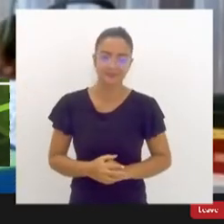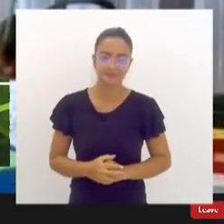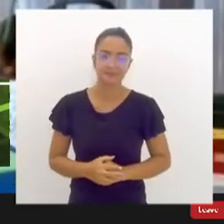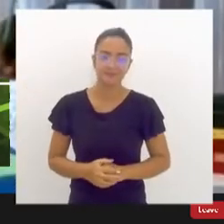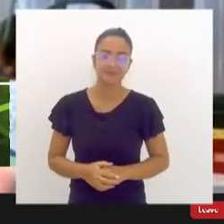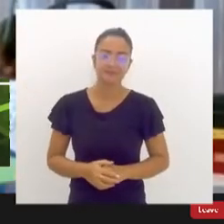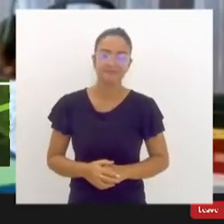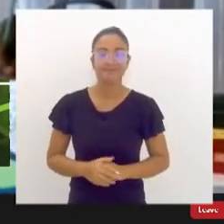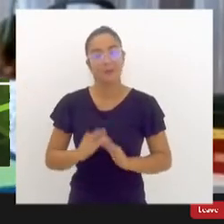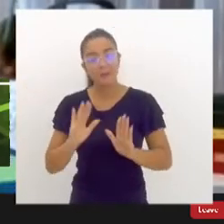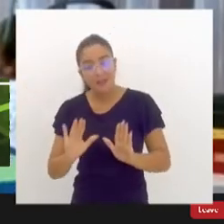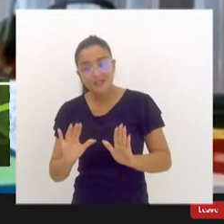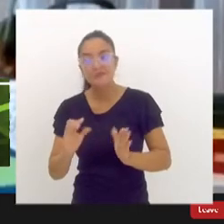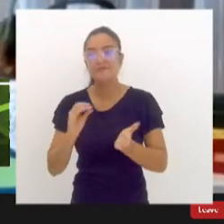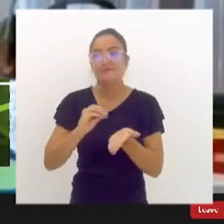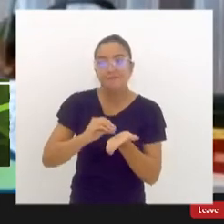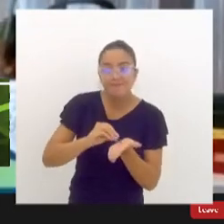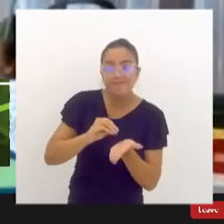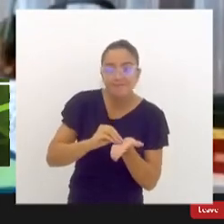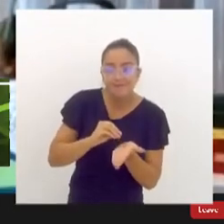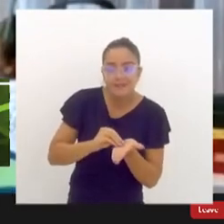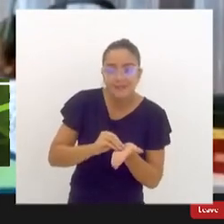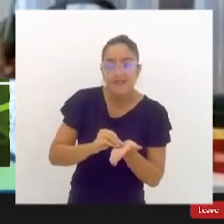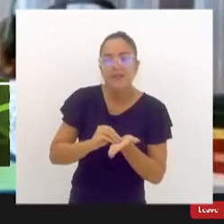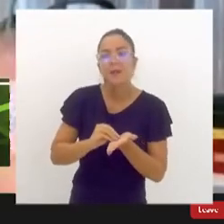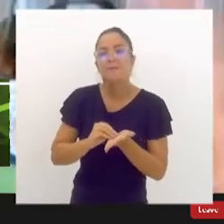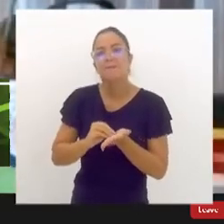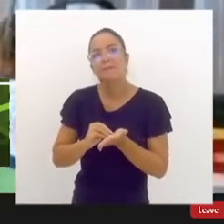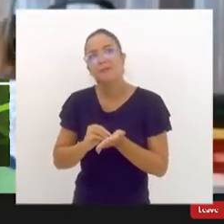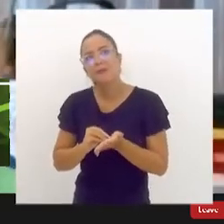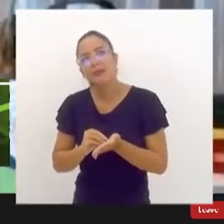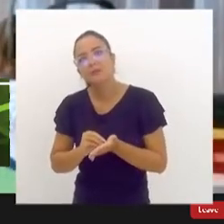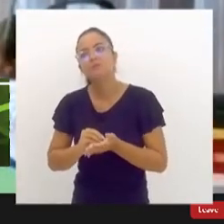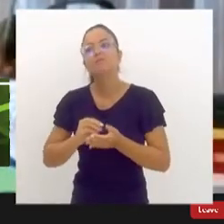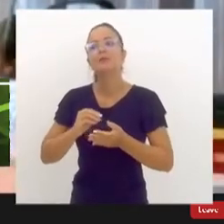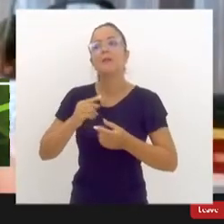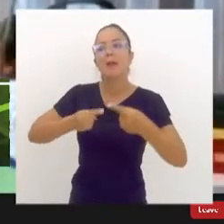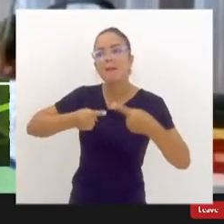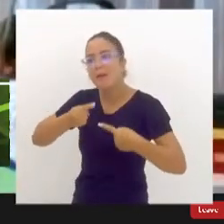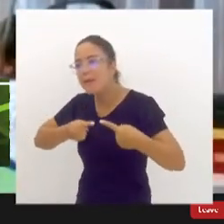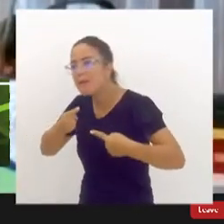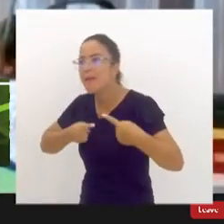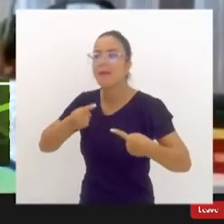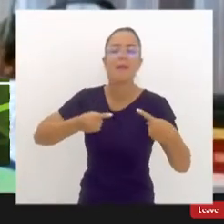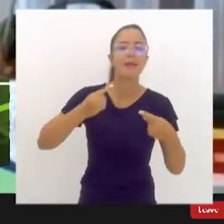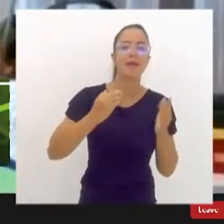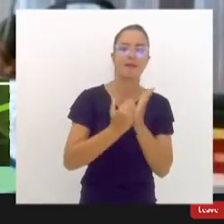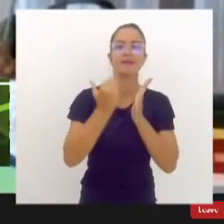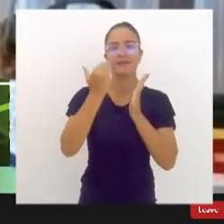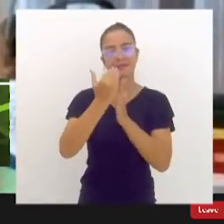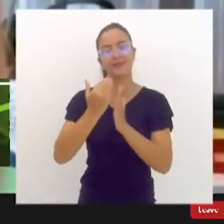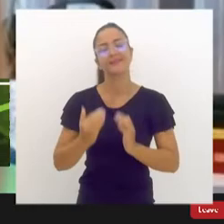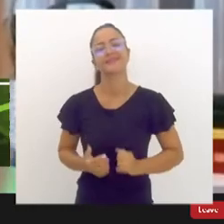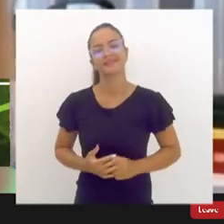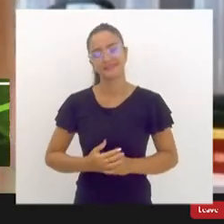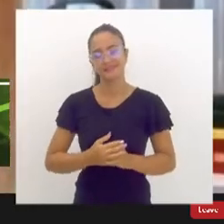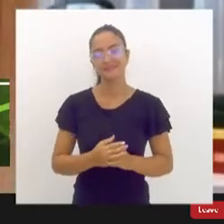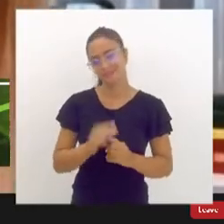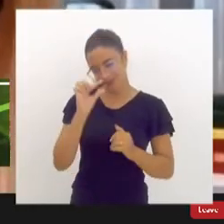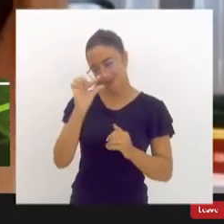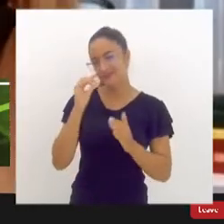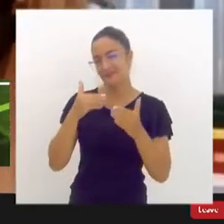em processo de maiores discussões nas outras comissões e breve será